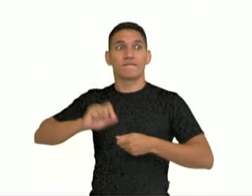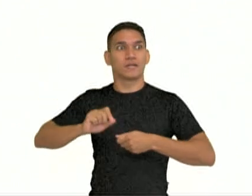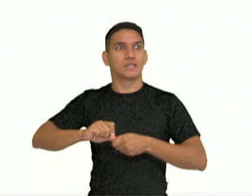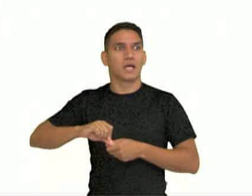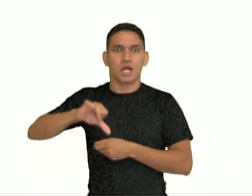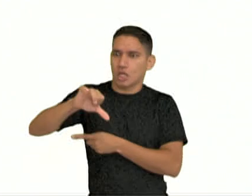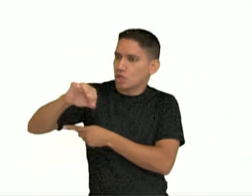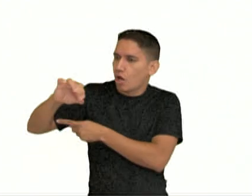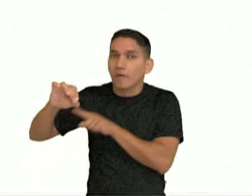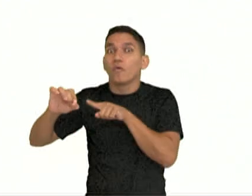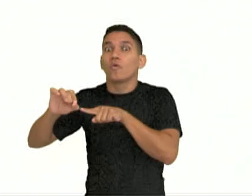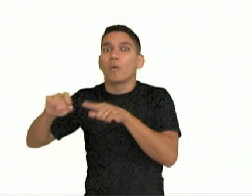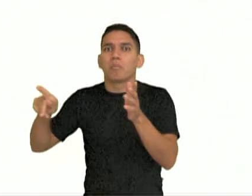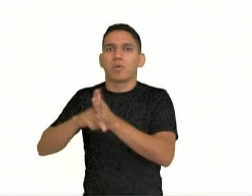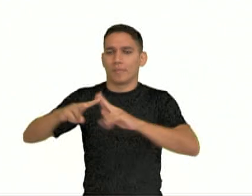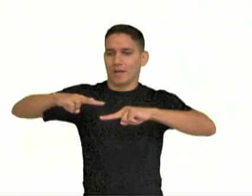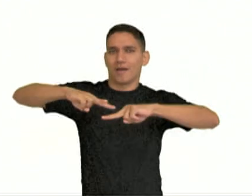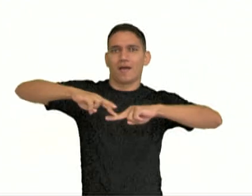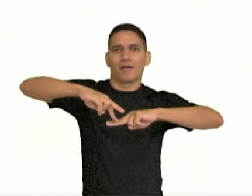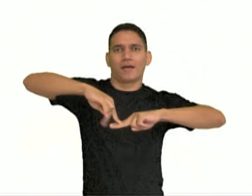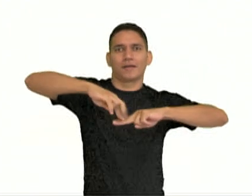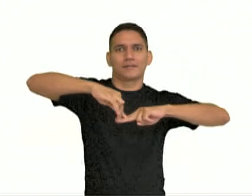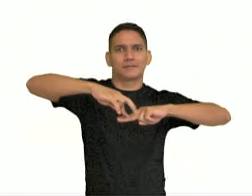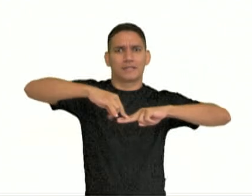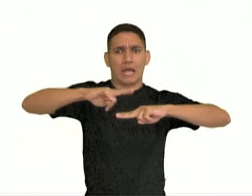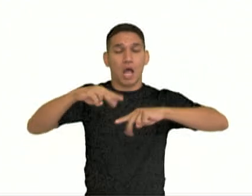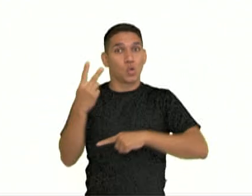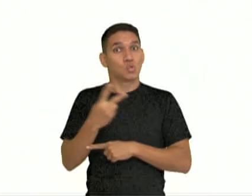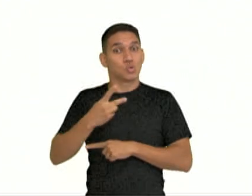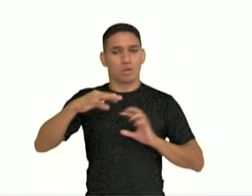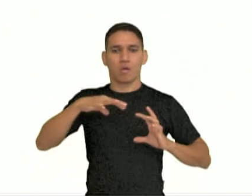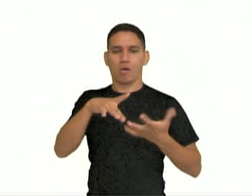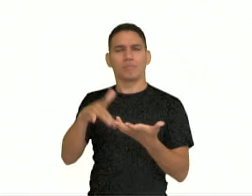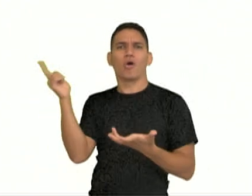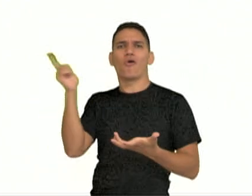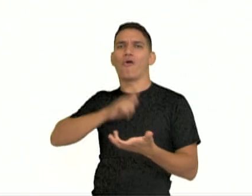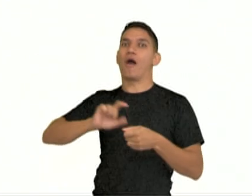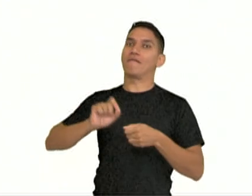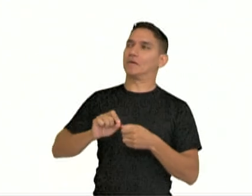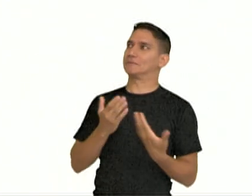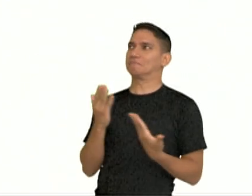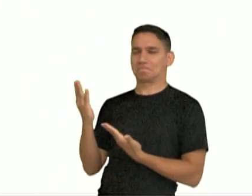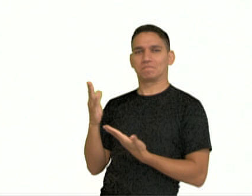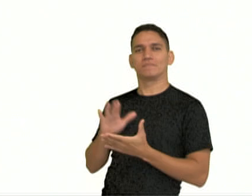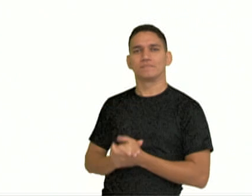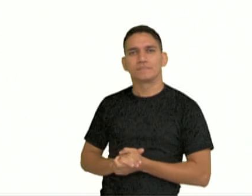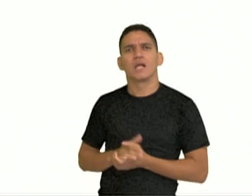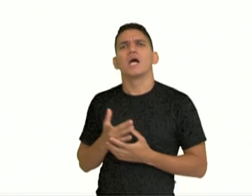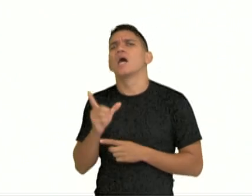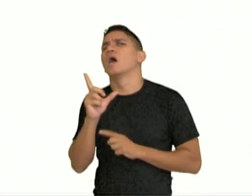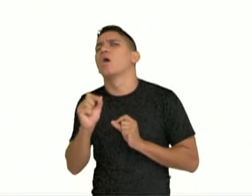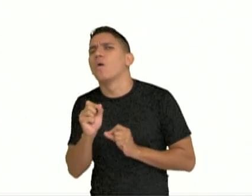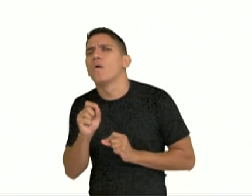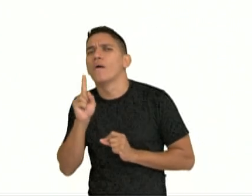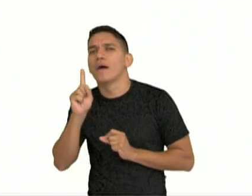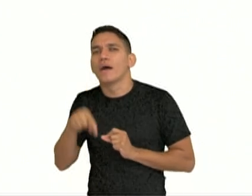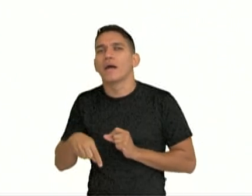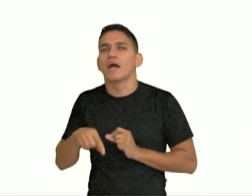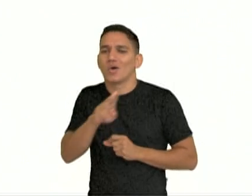modalidade skate vertical. Então, tornou-se aí o segundo atleta do mundo a conseguir esse feito. A